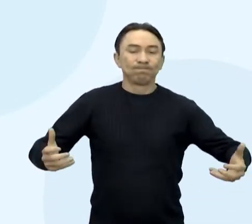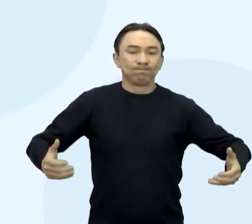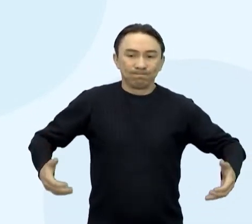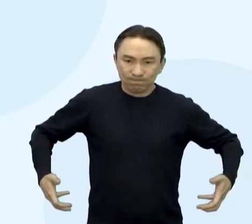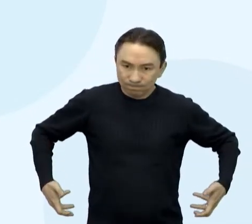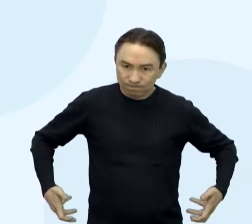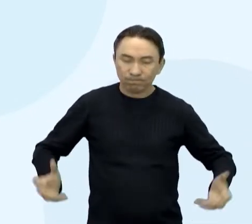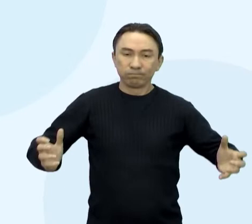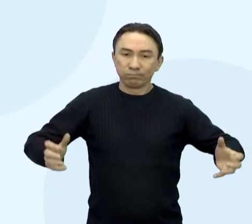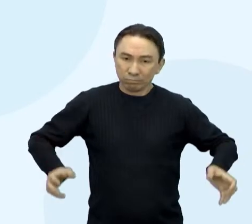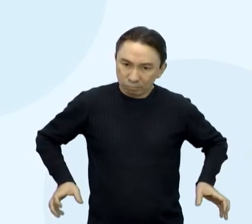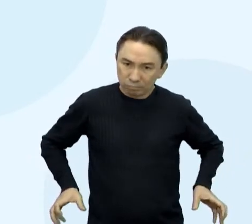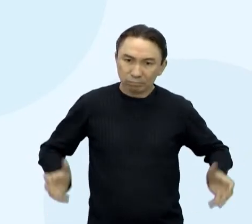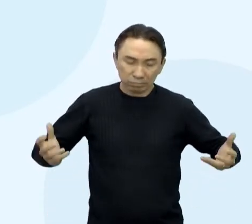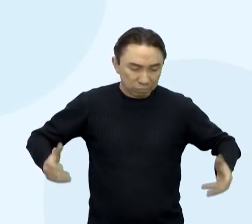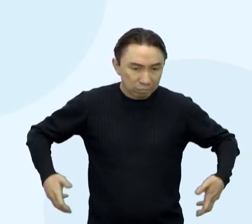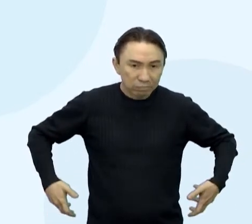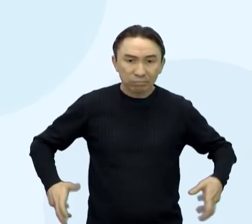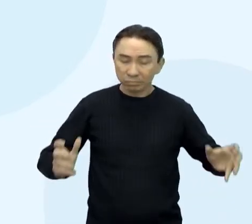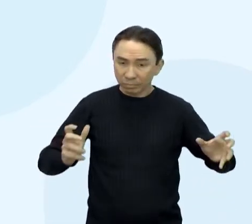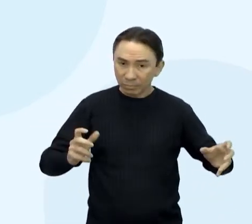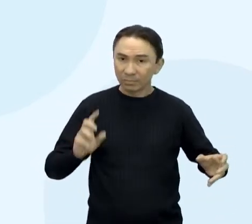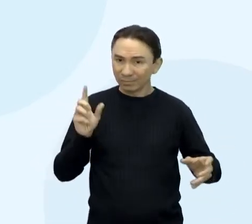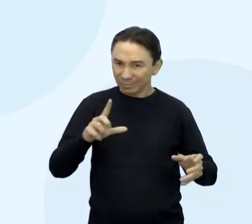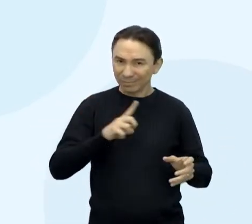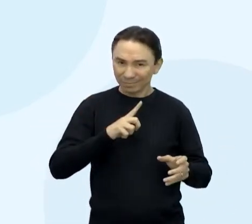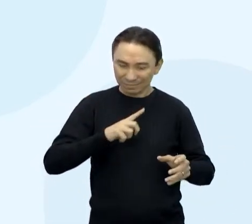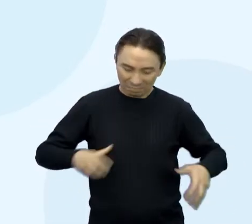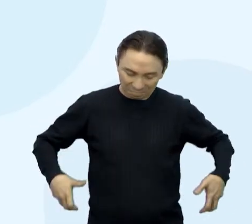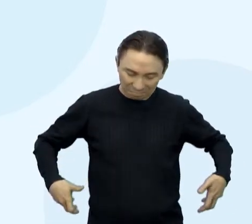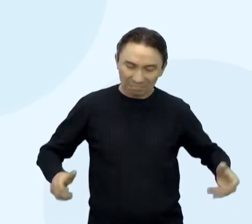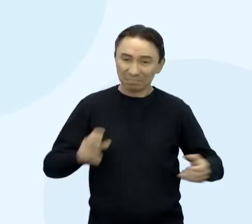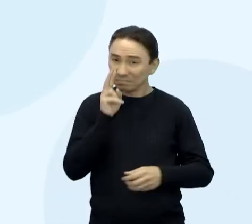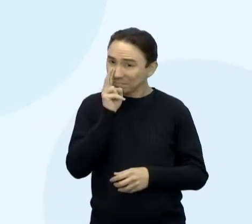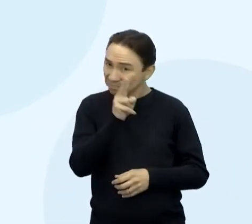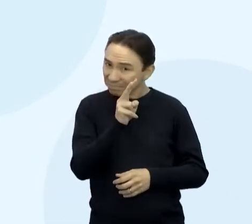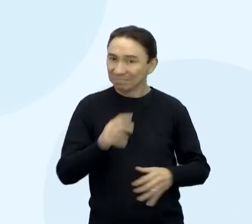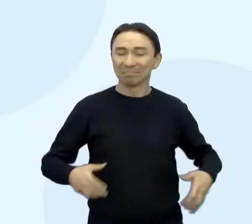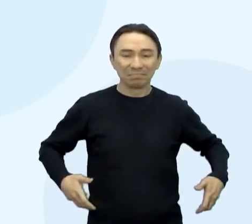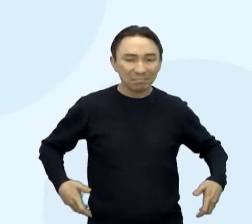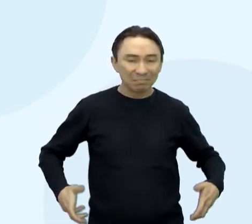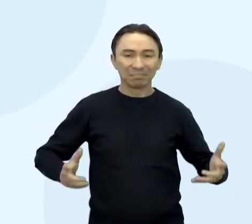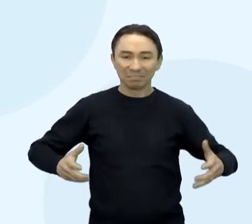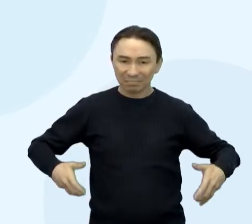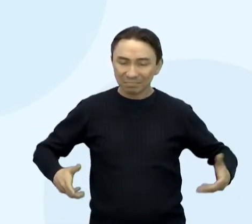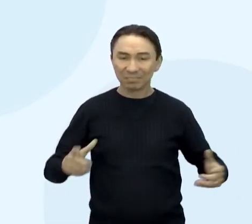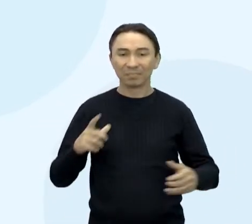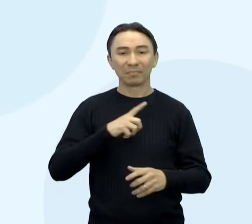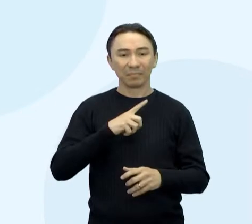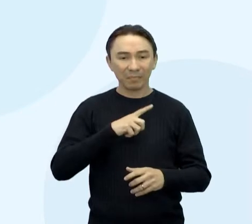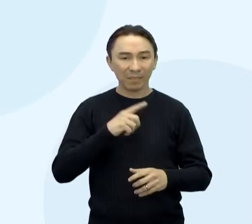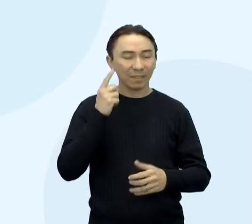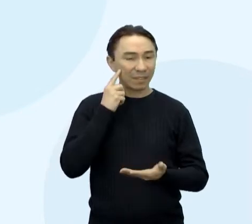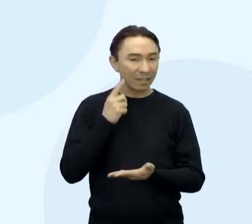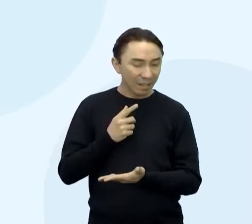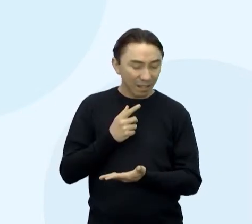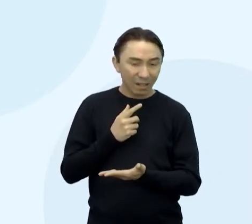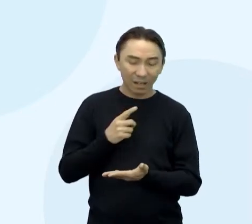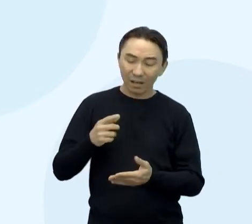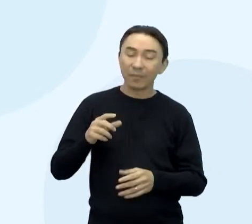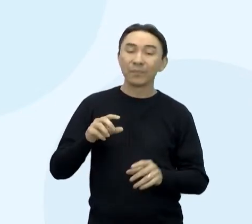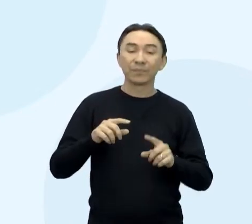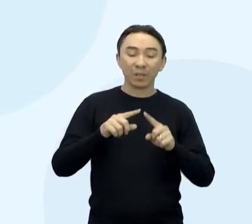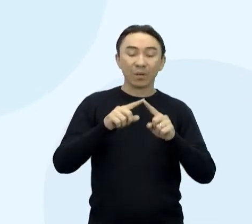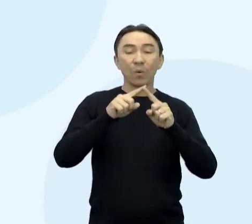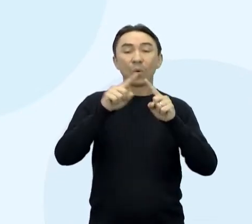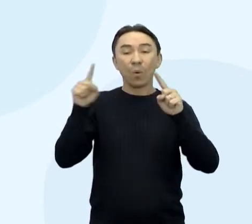essa roda para cá, aplicando força, eu acelero. Então, eu jogo a roda da primeira vez, deixo